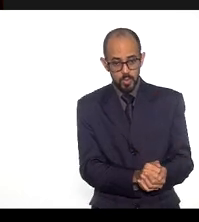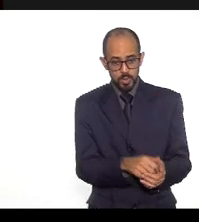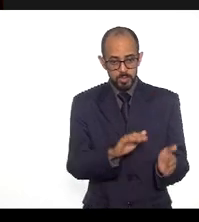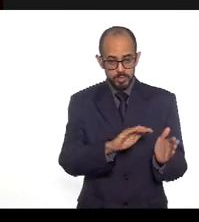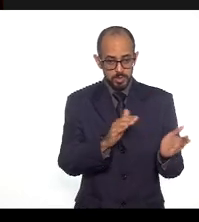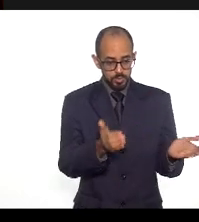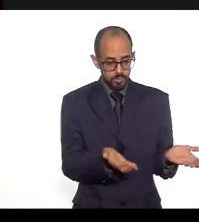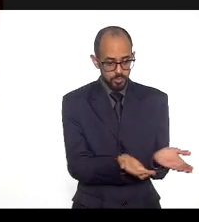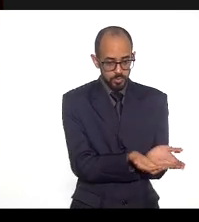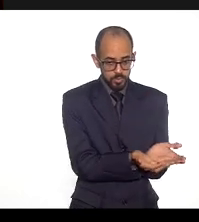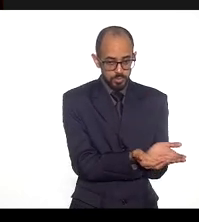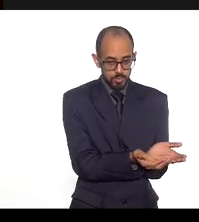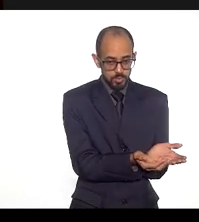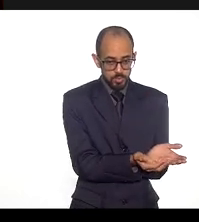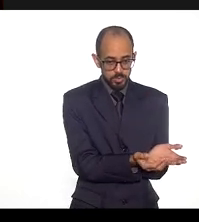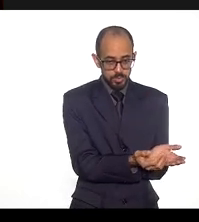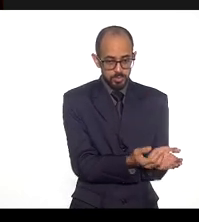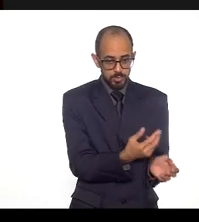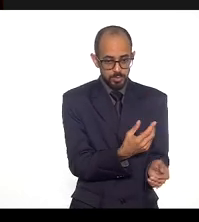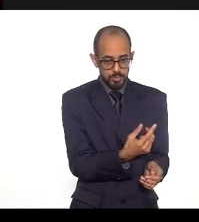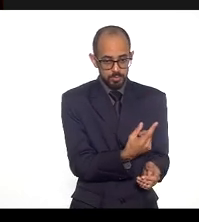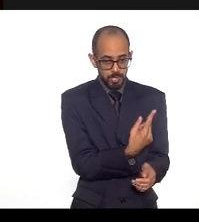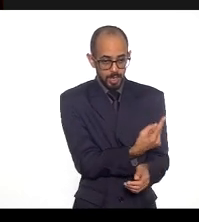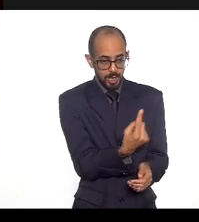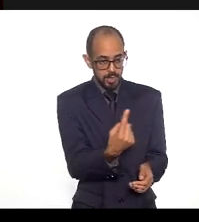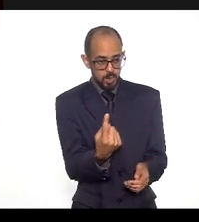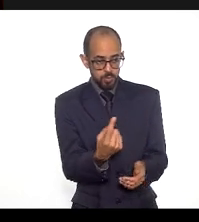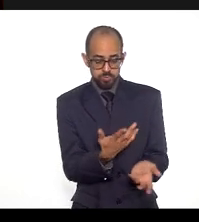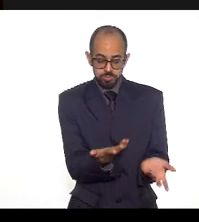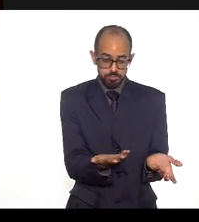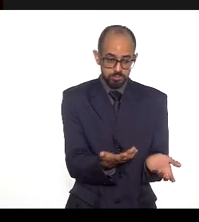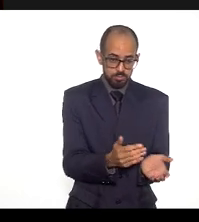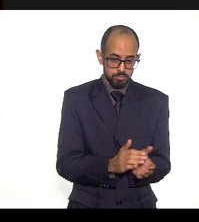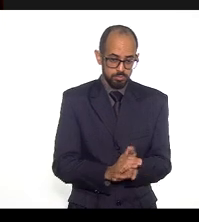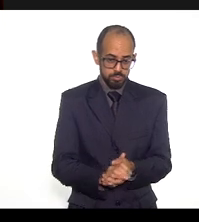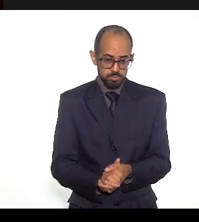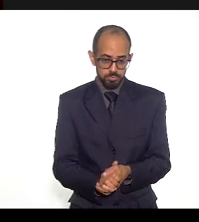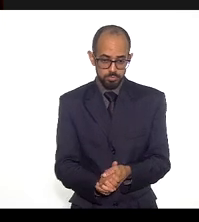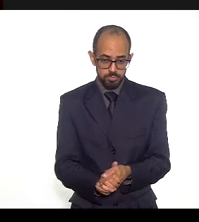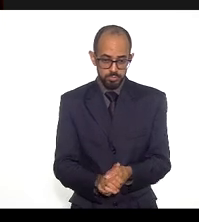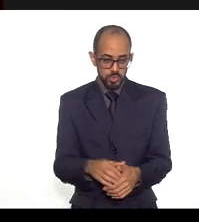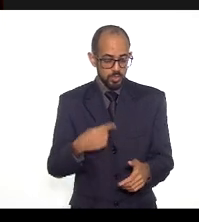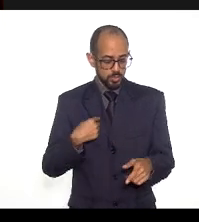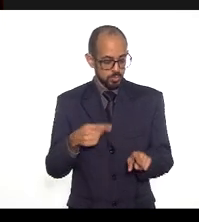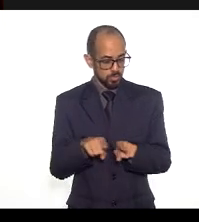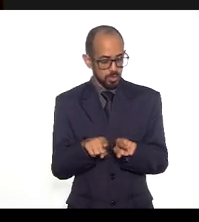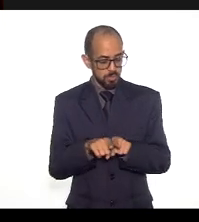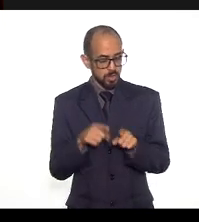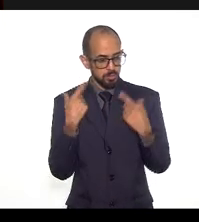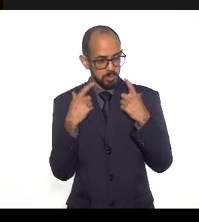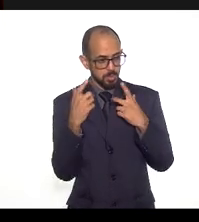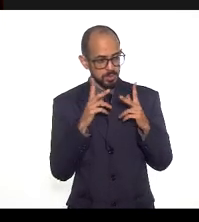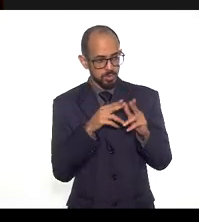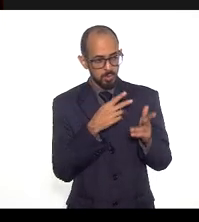recipiente individual. Né? A palavrinha mágica para comer. Porque eu fiquei com a mesma preocupação que você levantou.